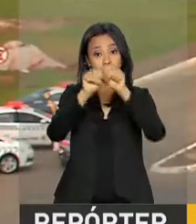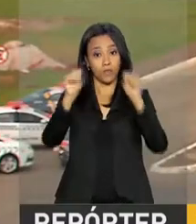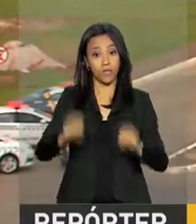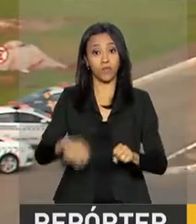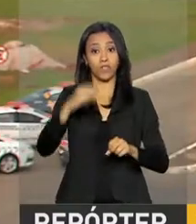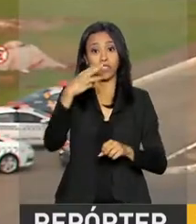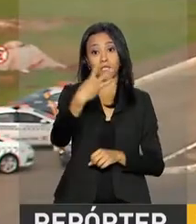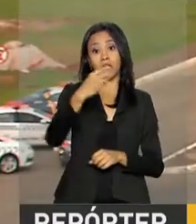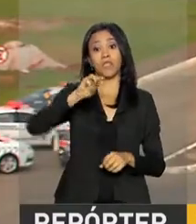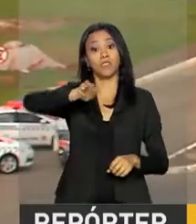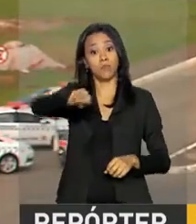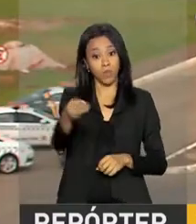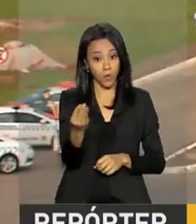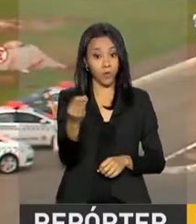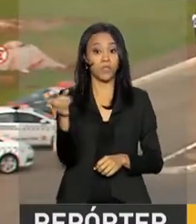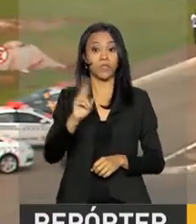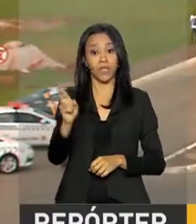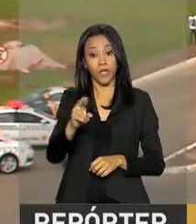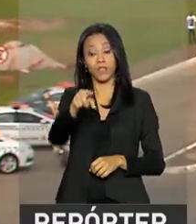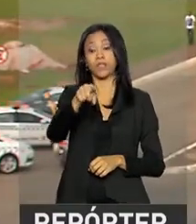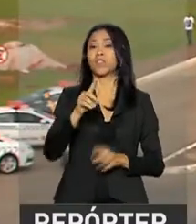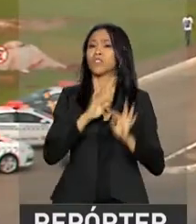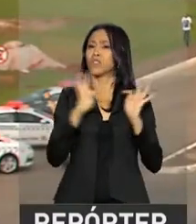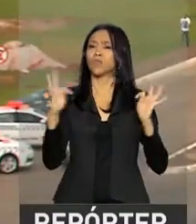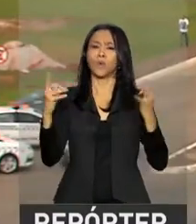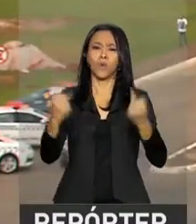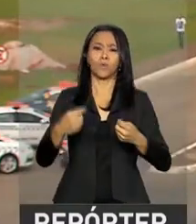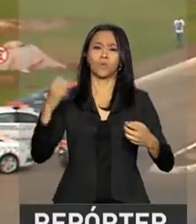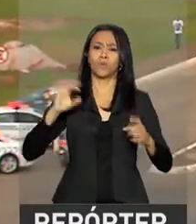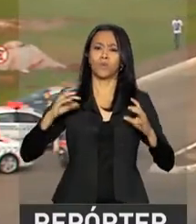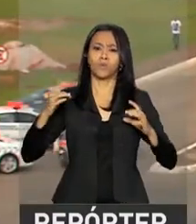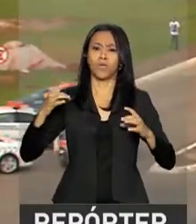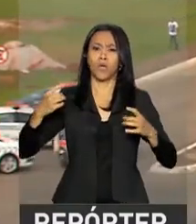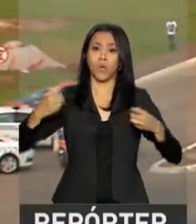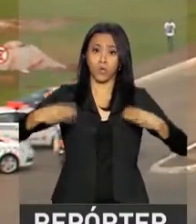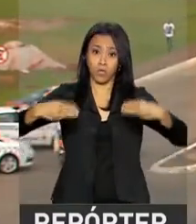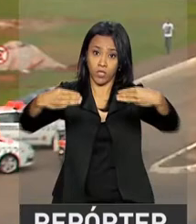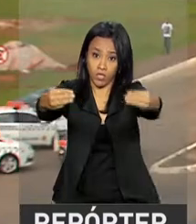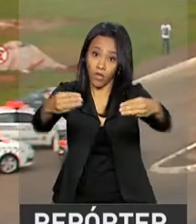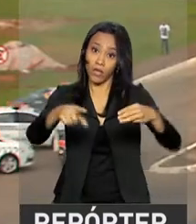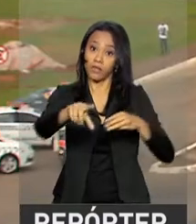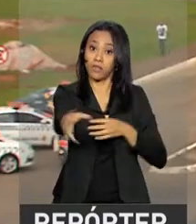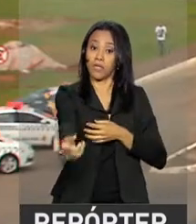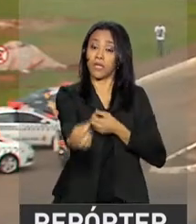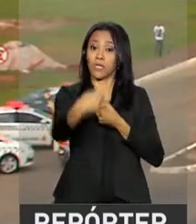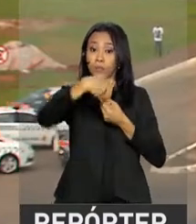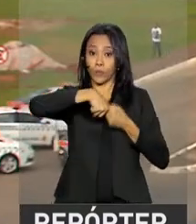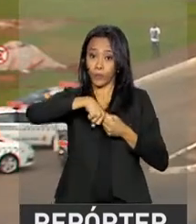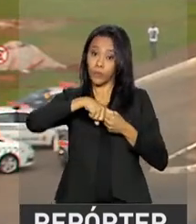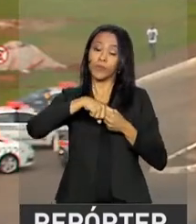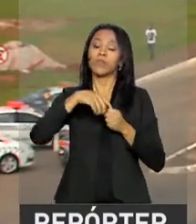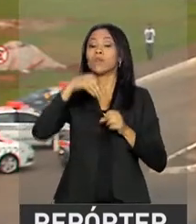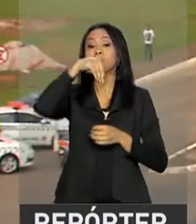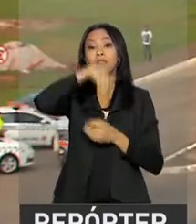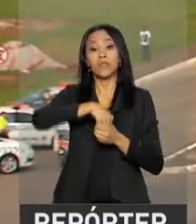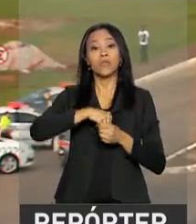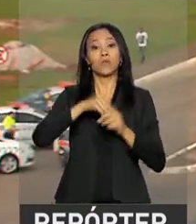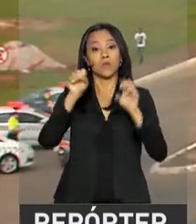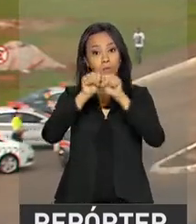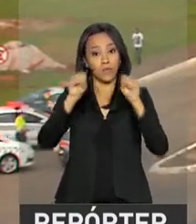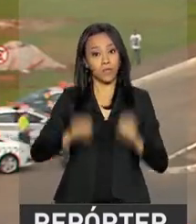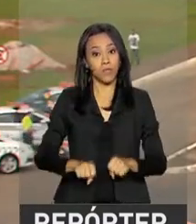para os cofres públicos já quando todos os ministérios estiverem incluídos no sistema o que está previsto para ocorrer